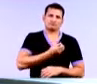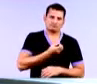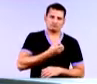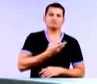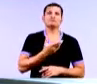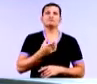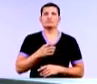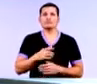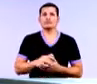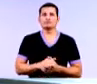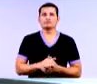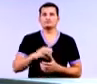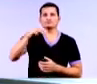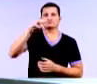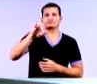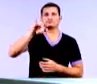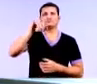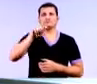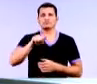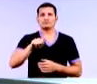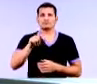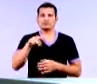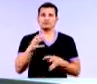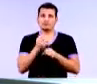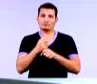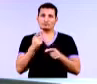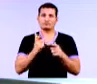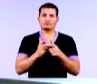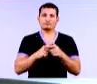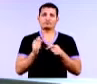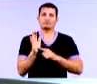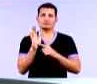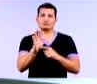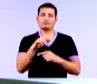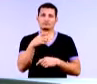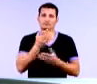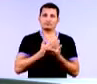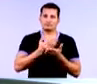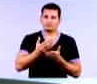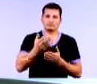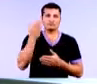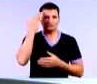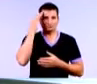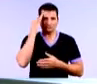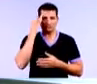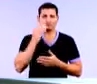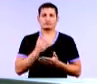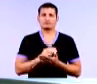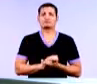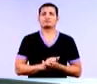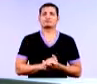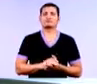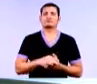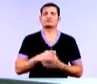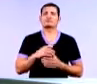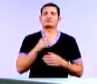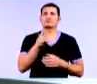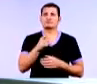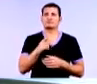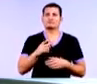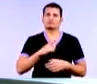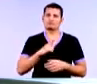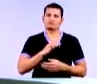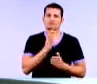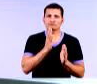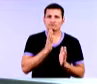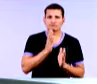média. Não, a média é processamento, porque eu vou mostrar. Então você vai começar a compreender, a partir daí, que você tem um passo a